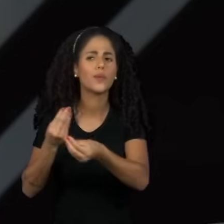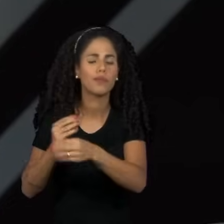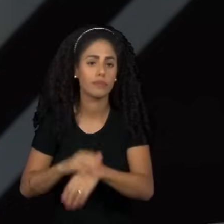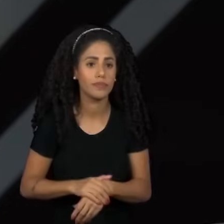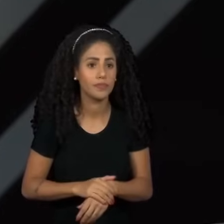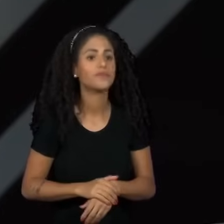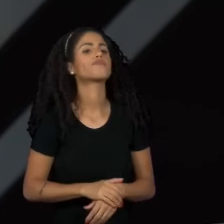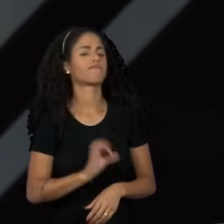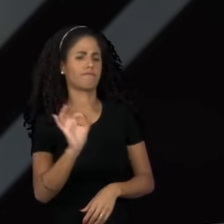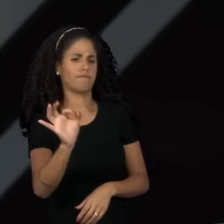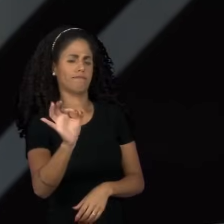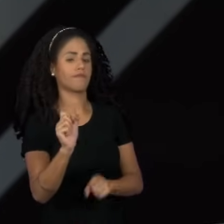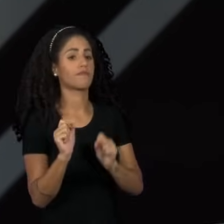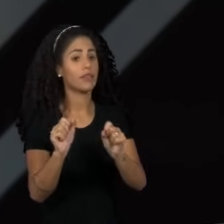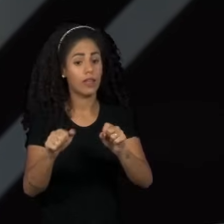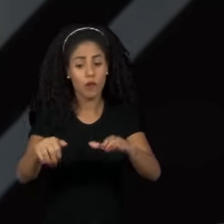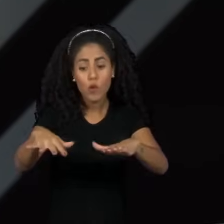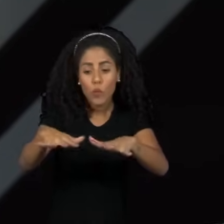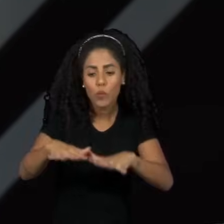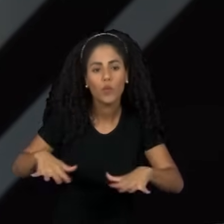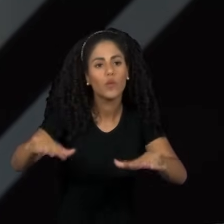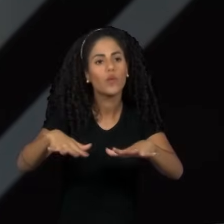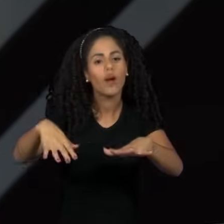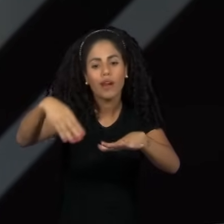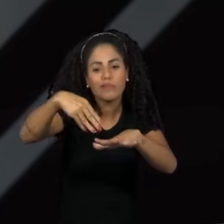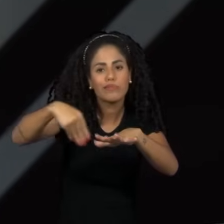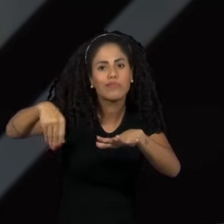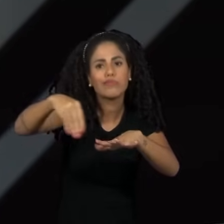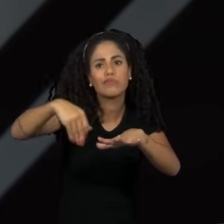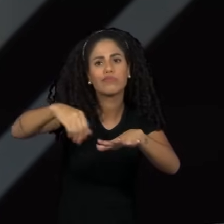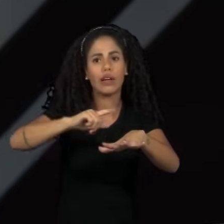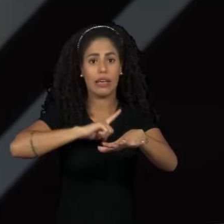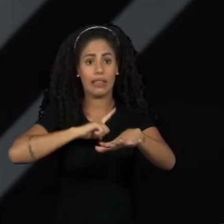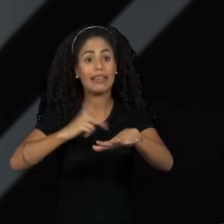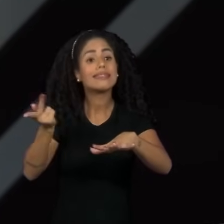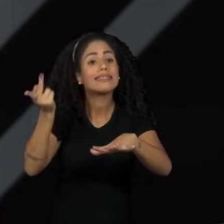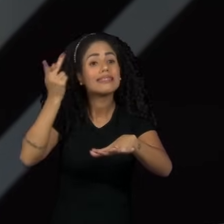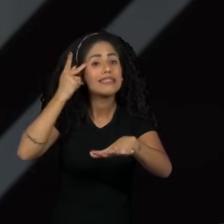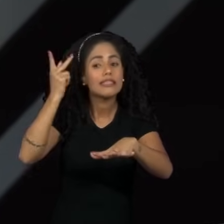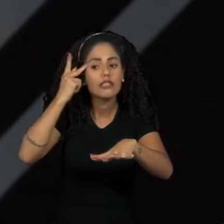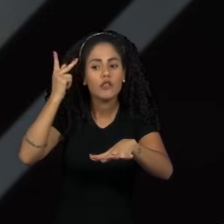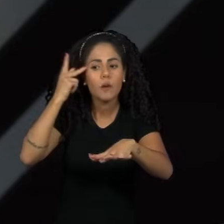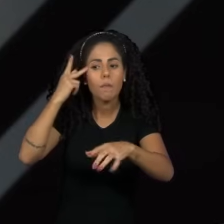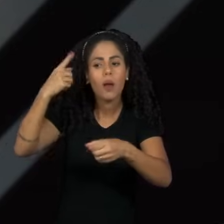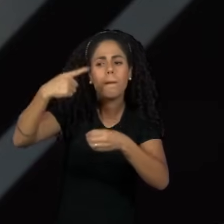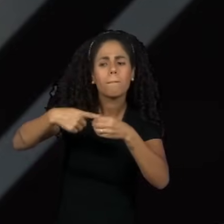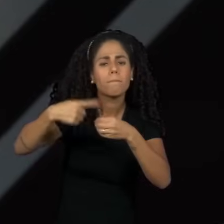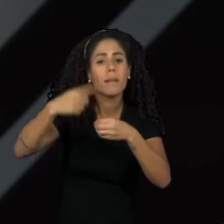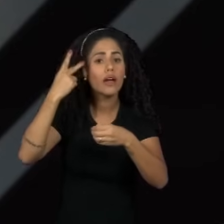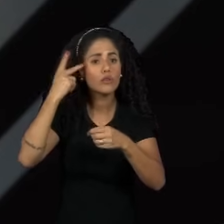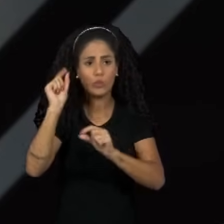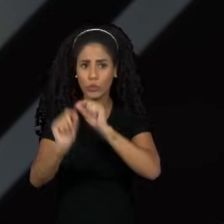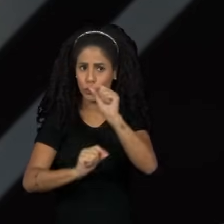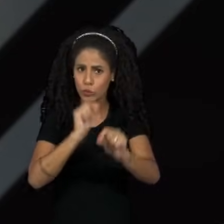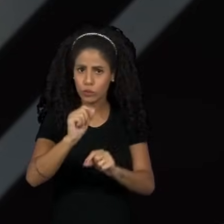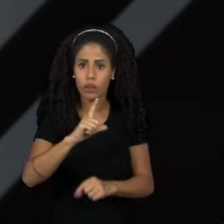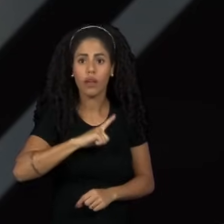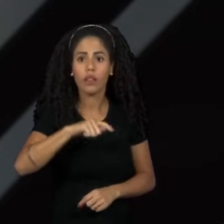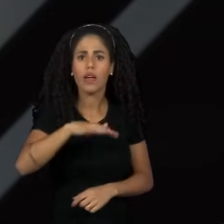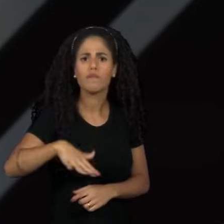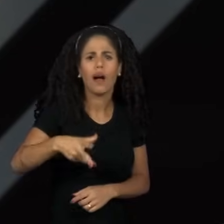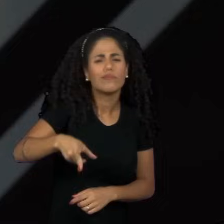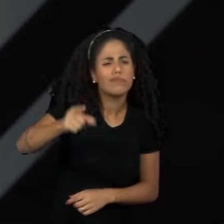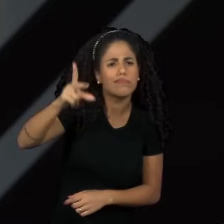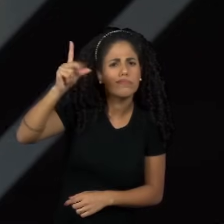Tá. Aquela terra, Itirapina, no interior de São Paulo, devolvido pouquinho antes